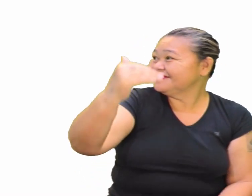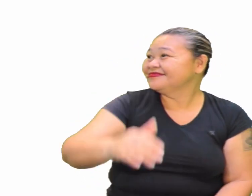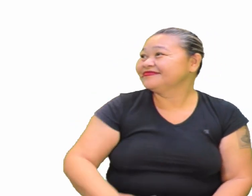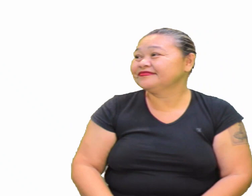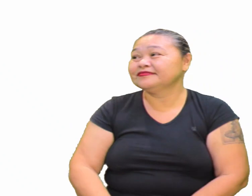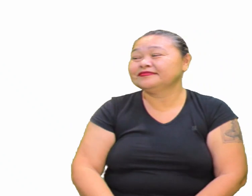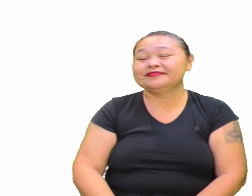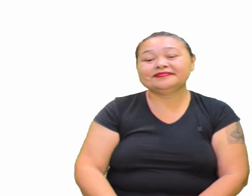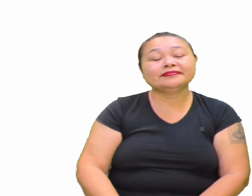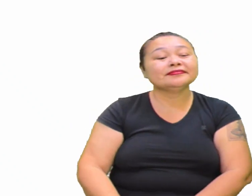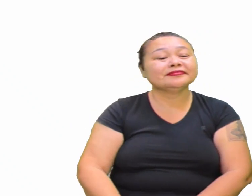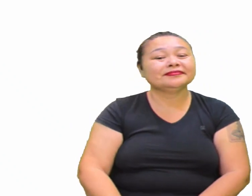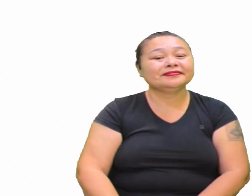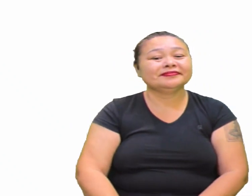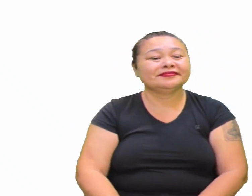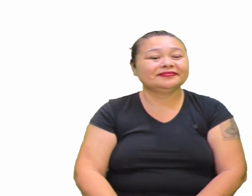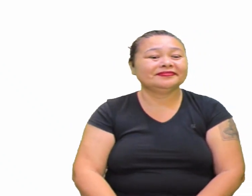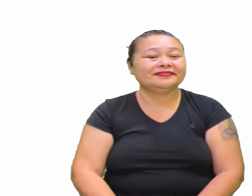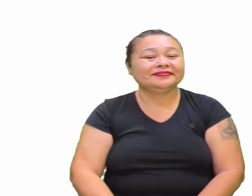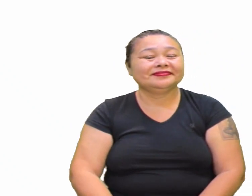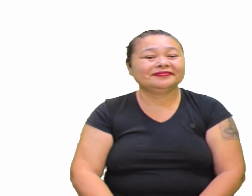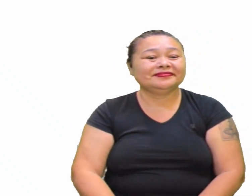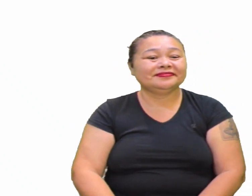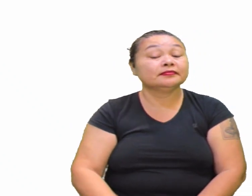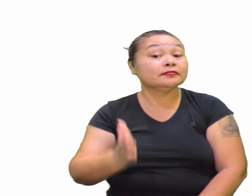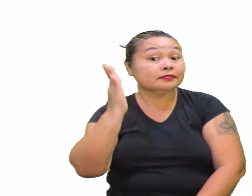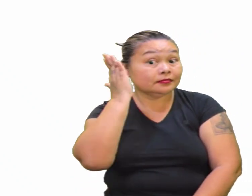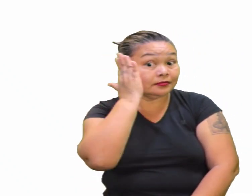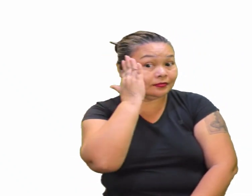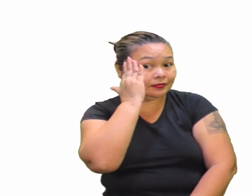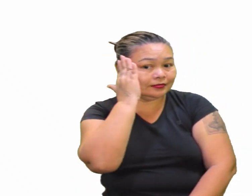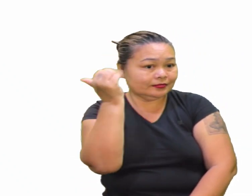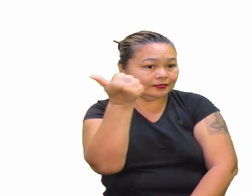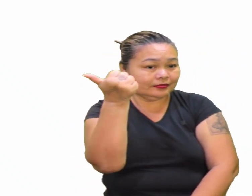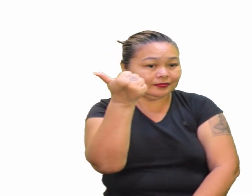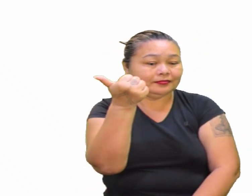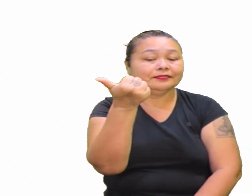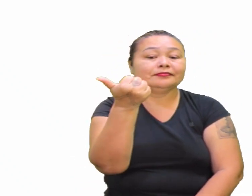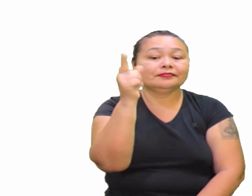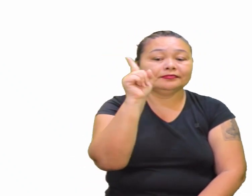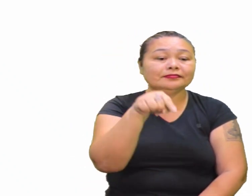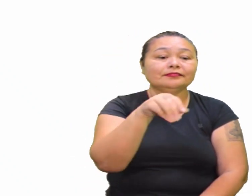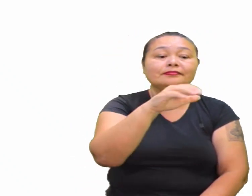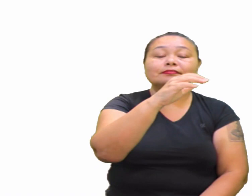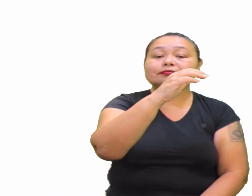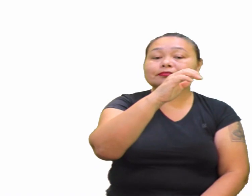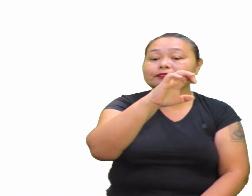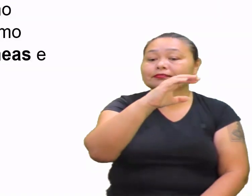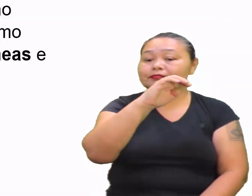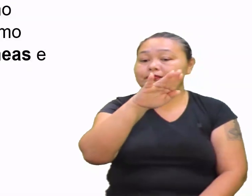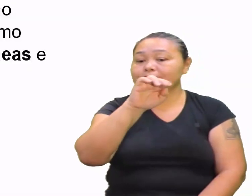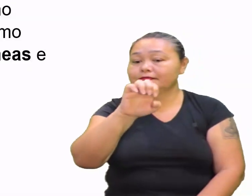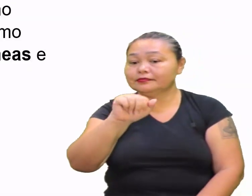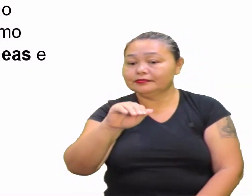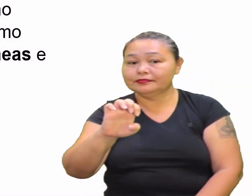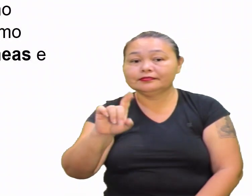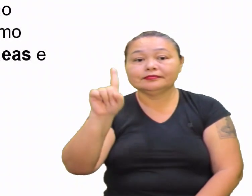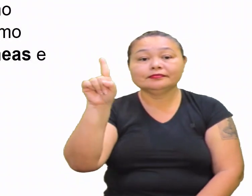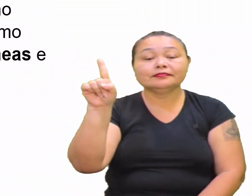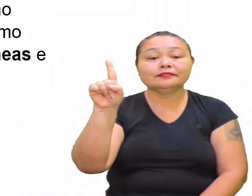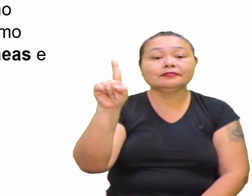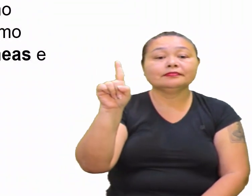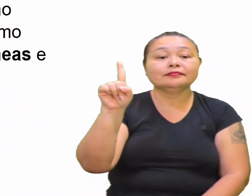sucessão ecológica. Vamos embora. Vamos lá, vamos entender essa primeira fase, que é a excese ou excese.